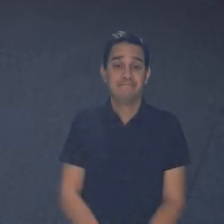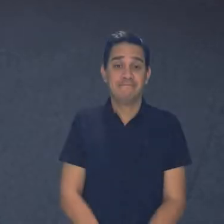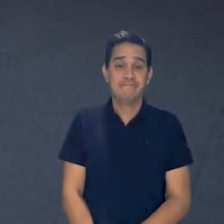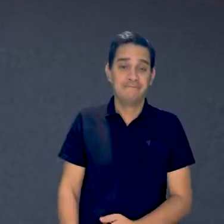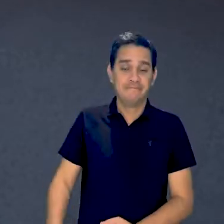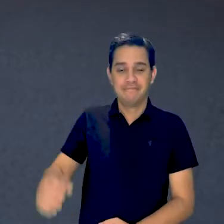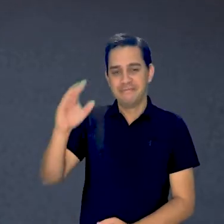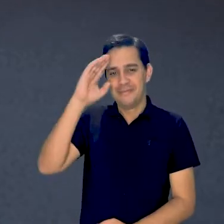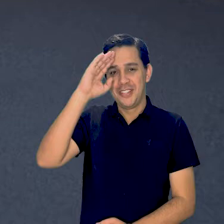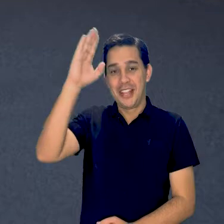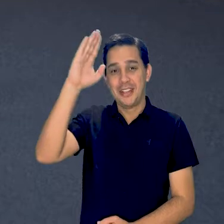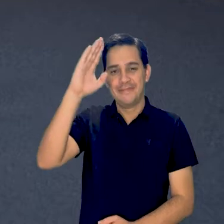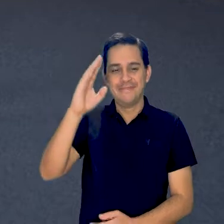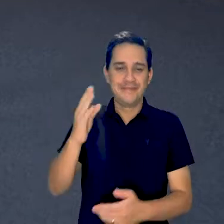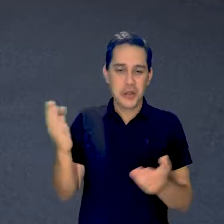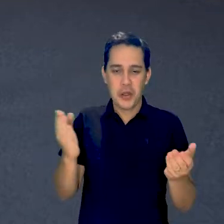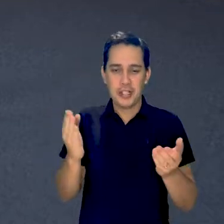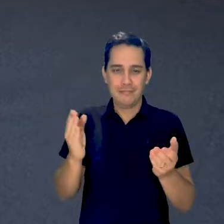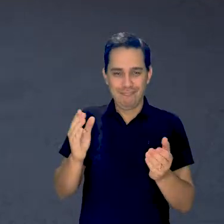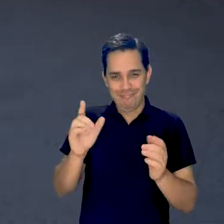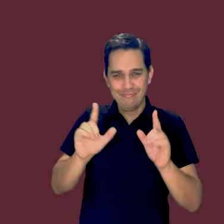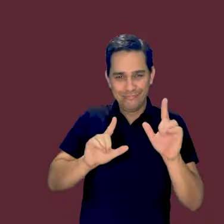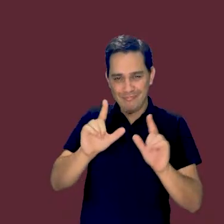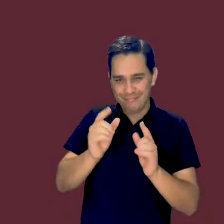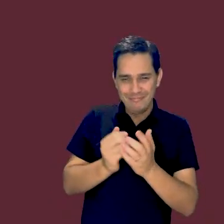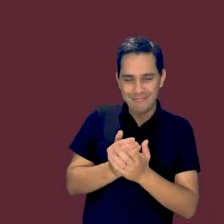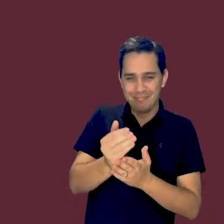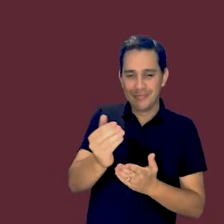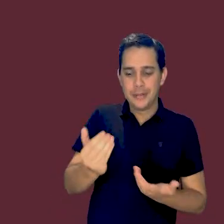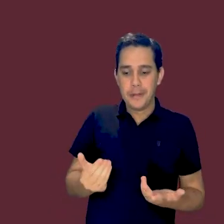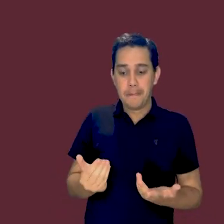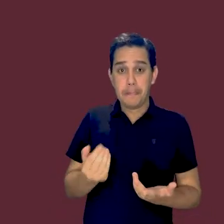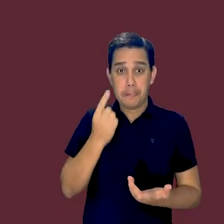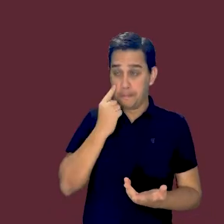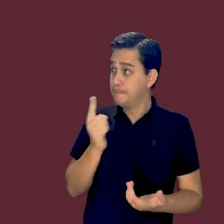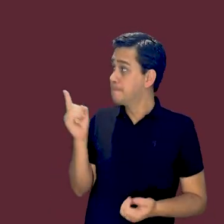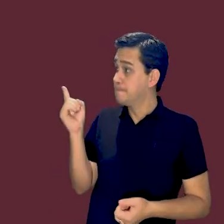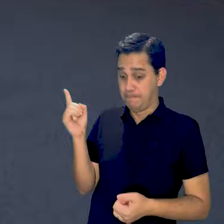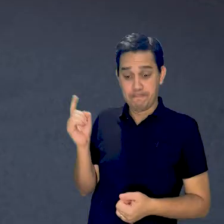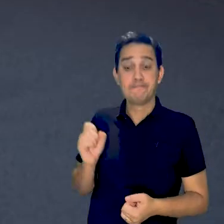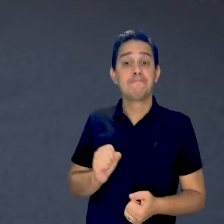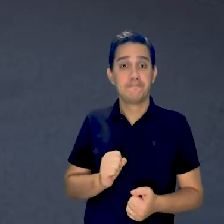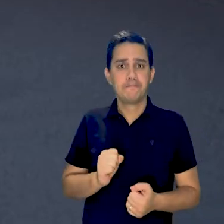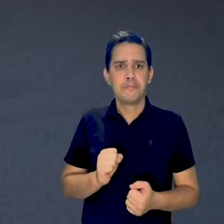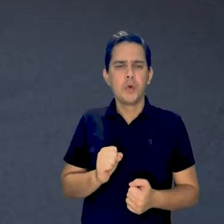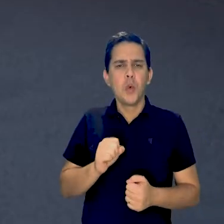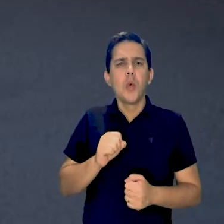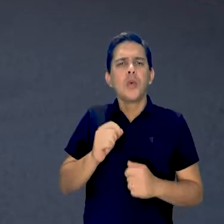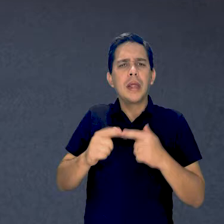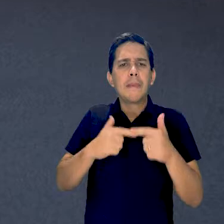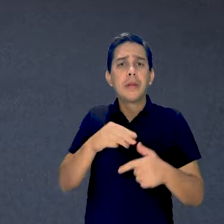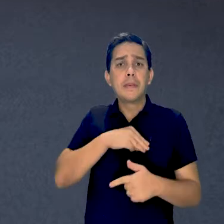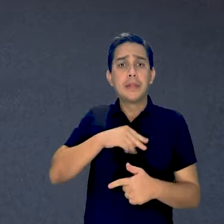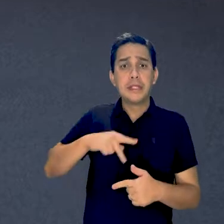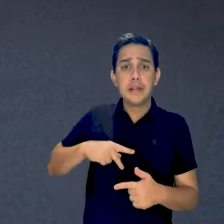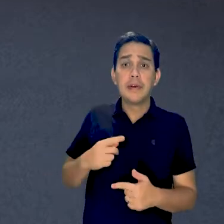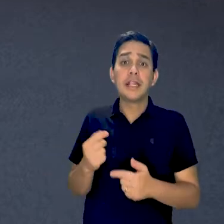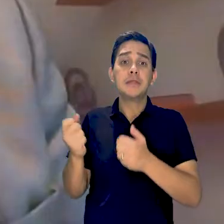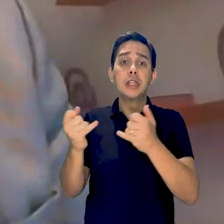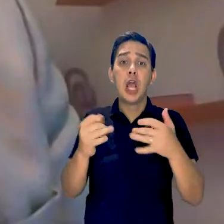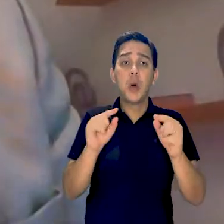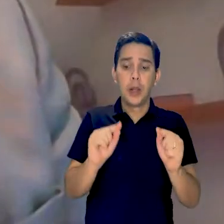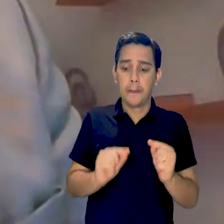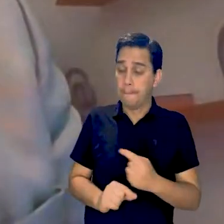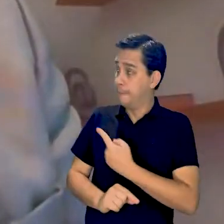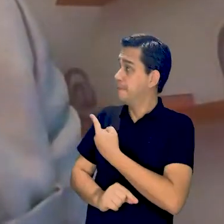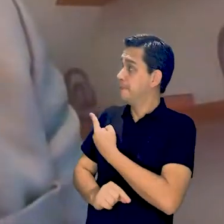Olá, começa agora mais um MP Cidadão. E no quadro Conheça a Atuação do MPRJ de hoje, você vai conferir a participação do promotor